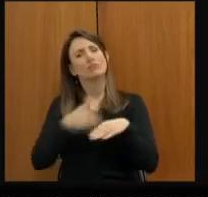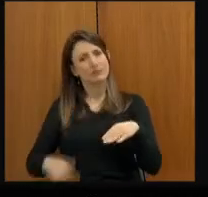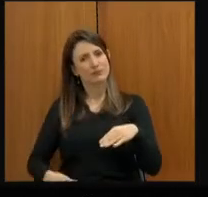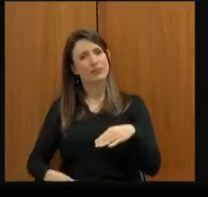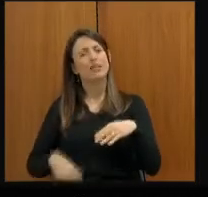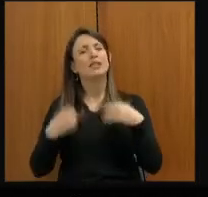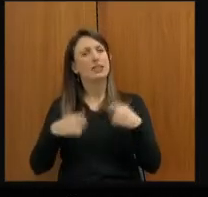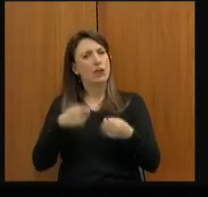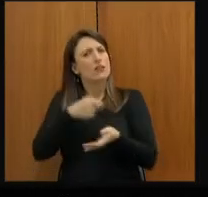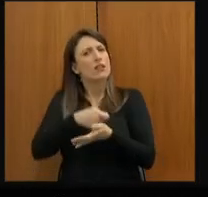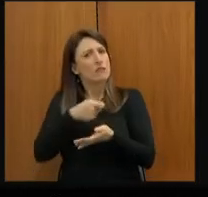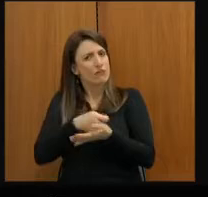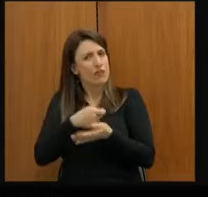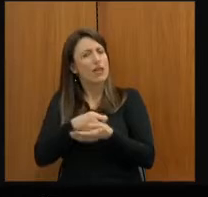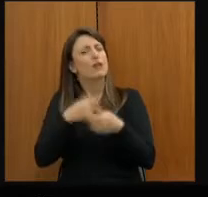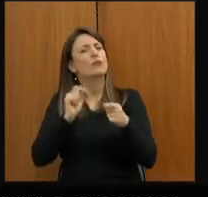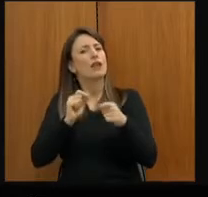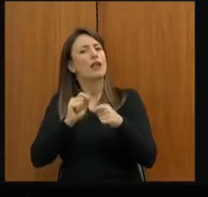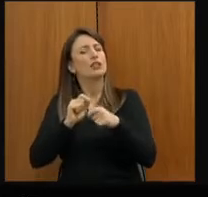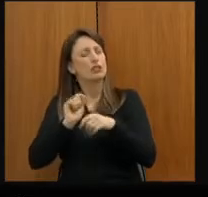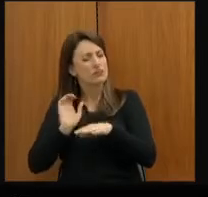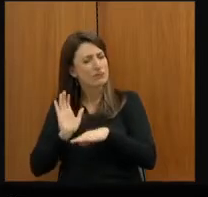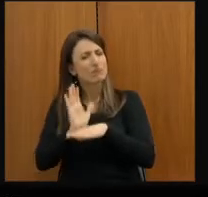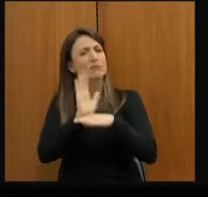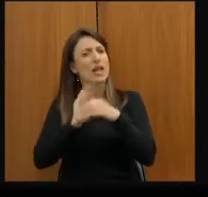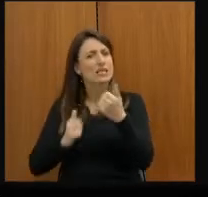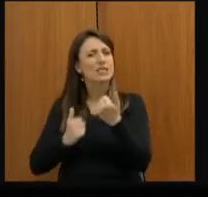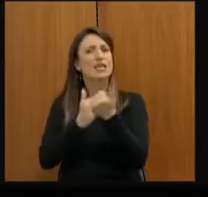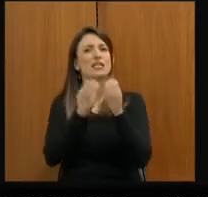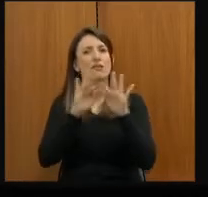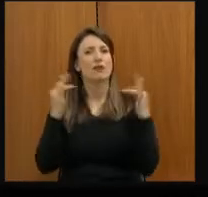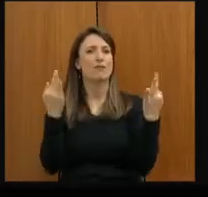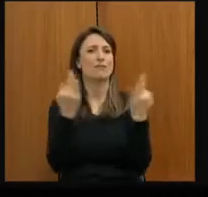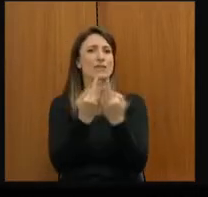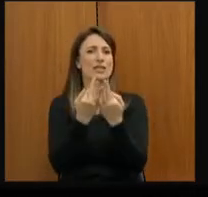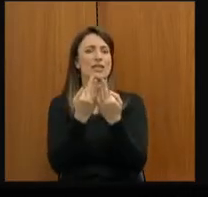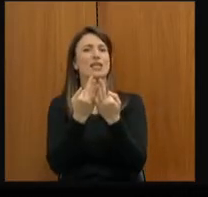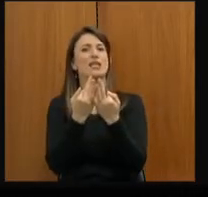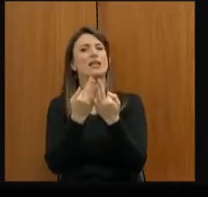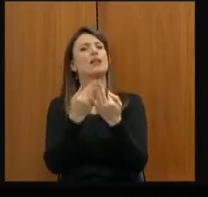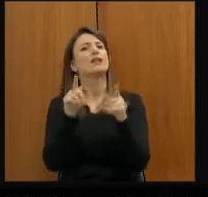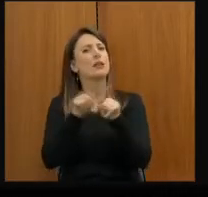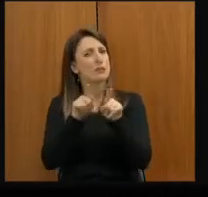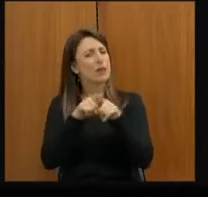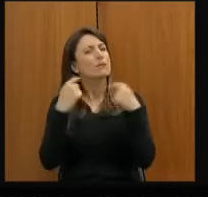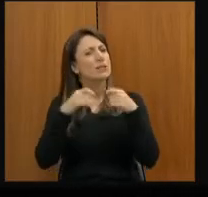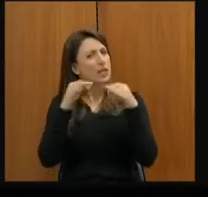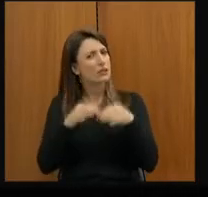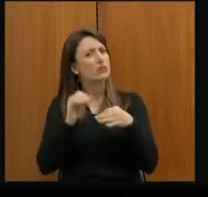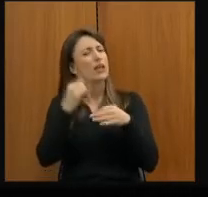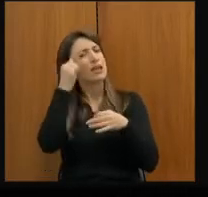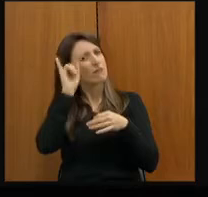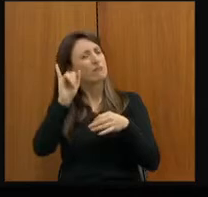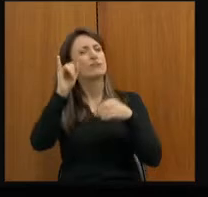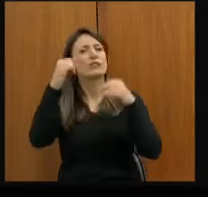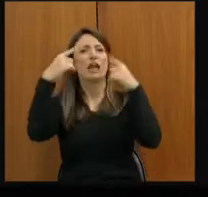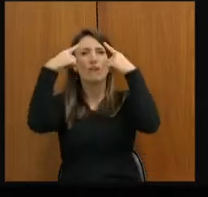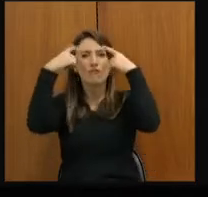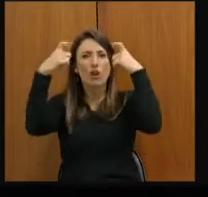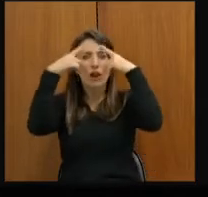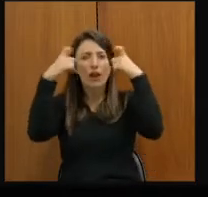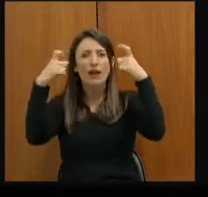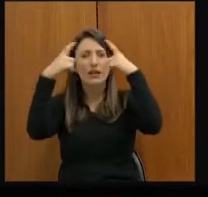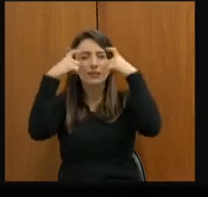na pessoa de cada um dos que integram criando mecanismos para coibir a violência no âmbito de suas